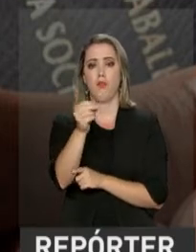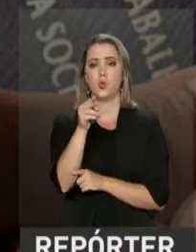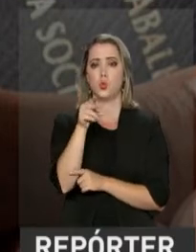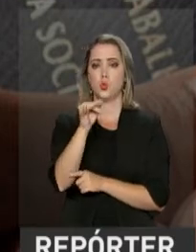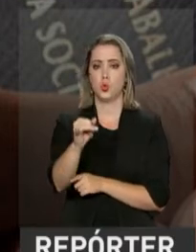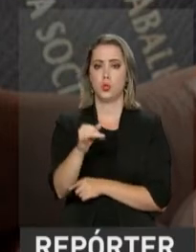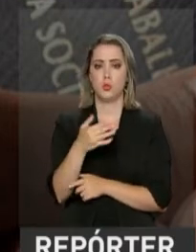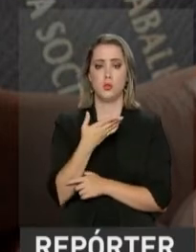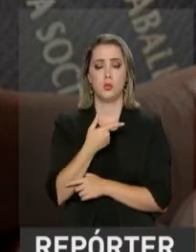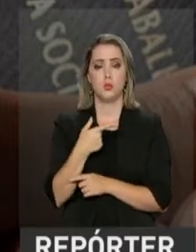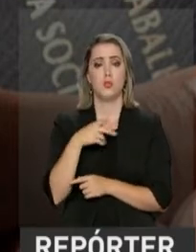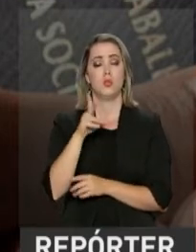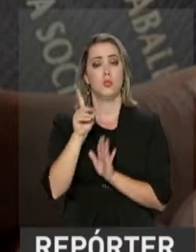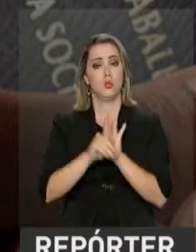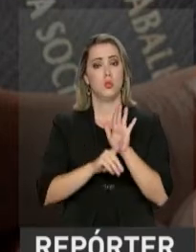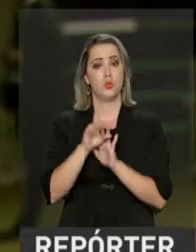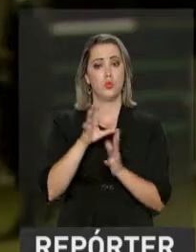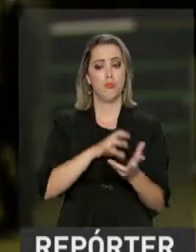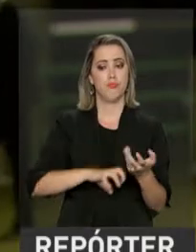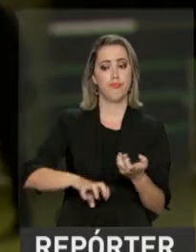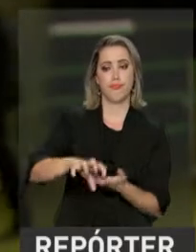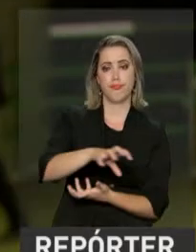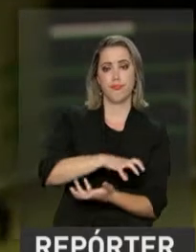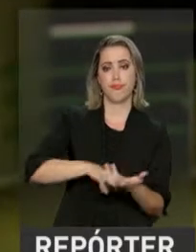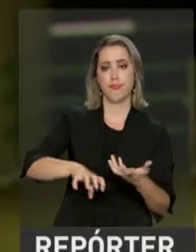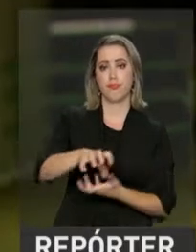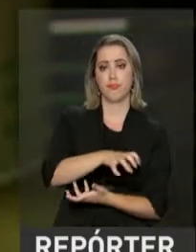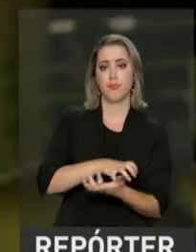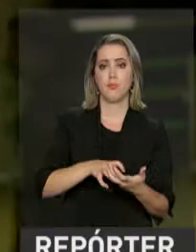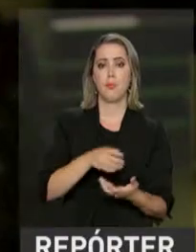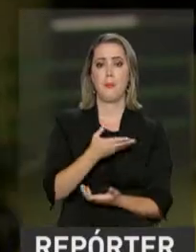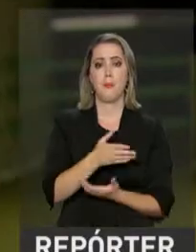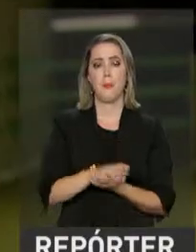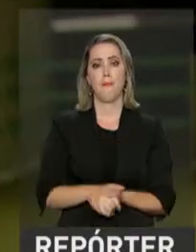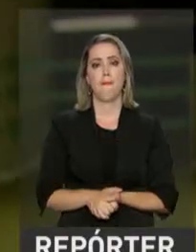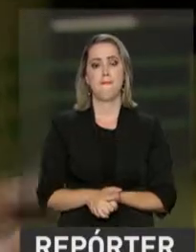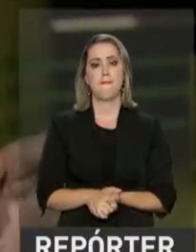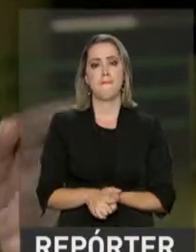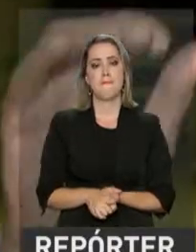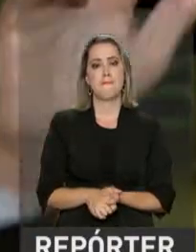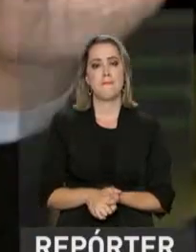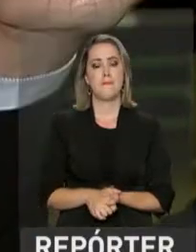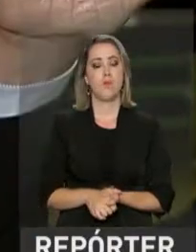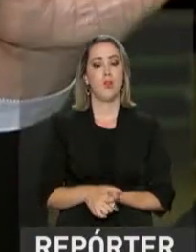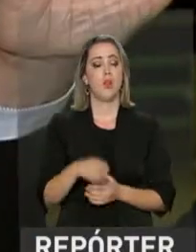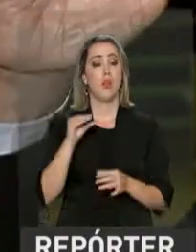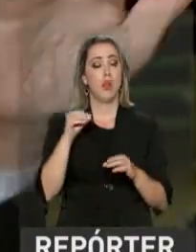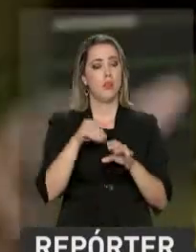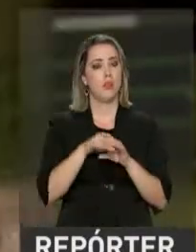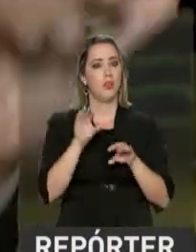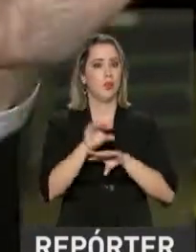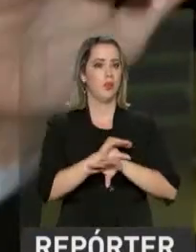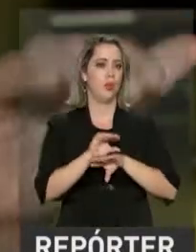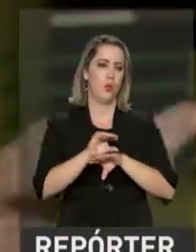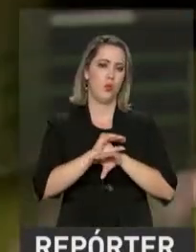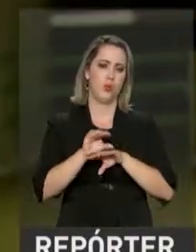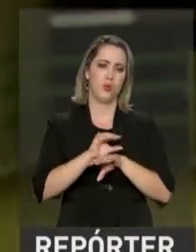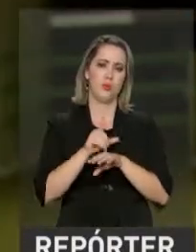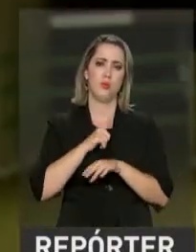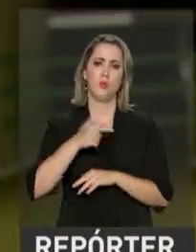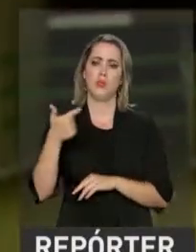dias e direito de greve o artigo 7 da constituição que tem 17 inciso 17